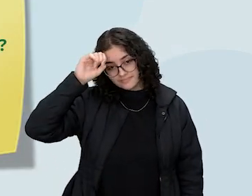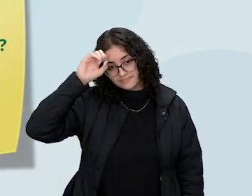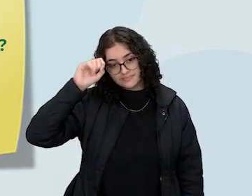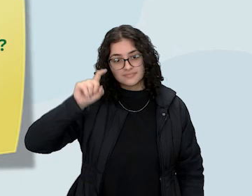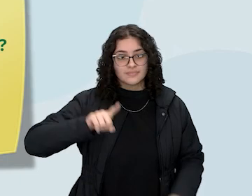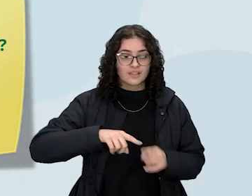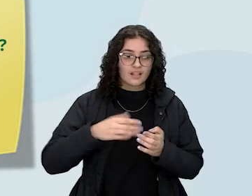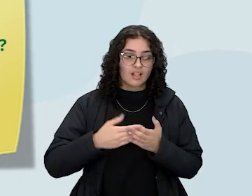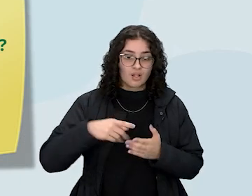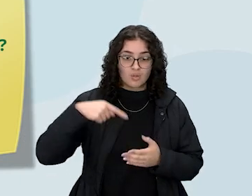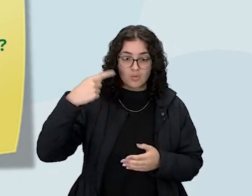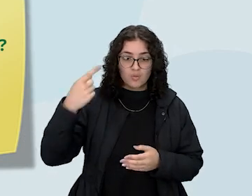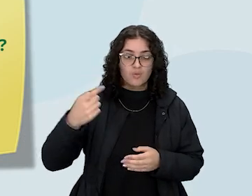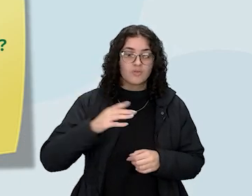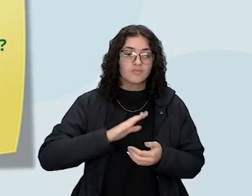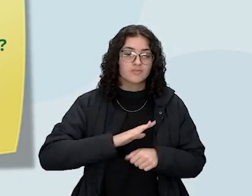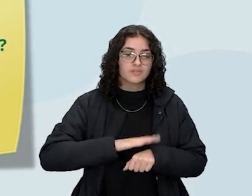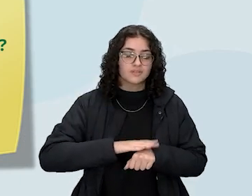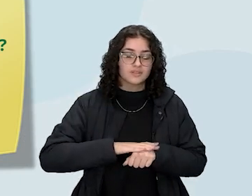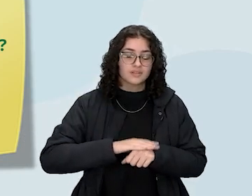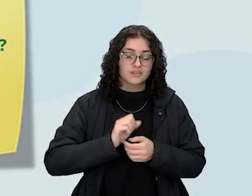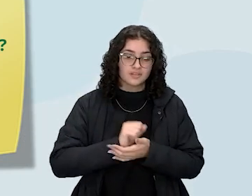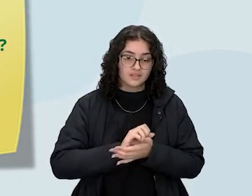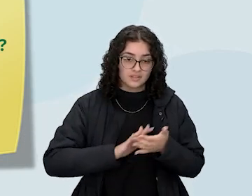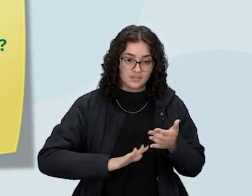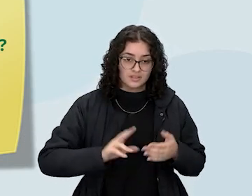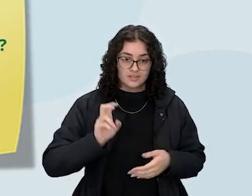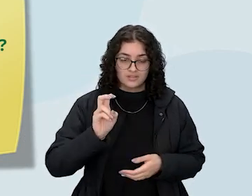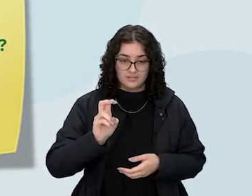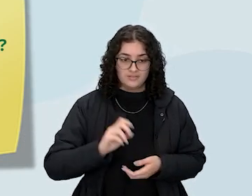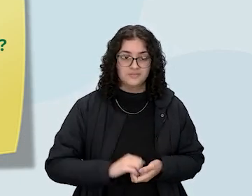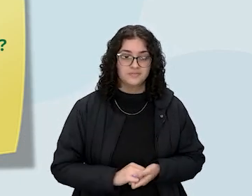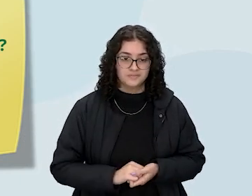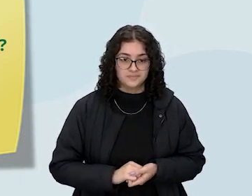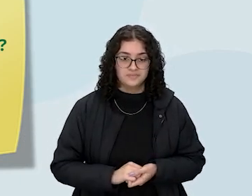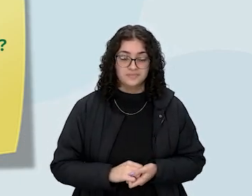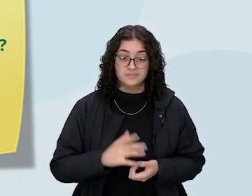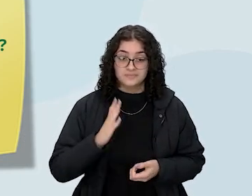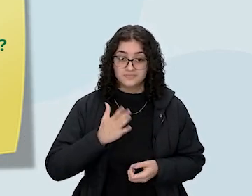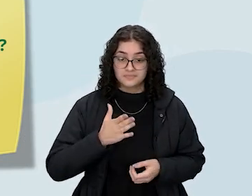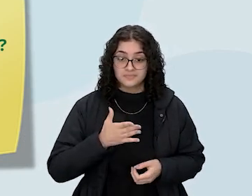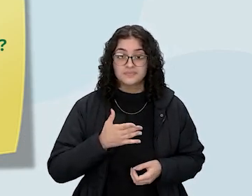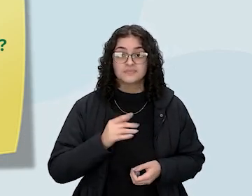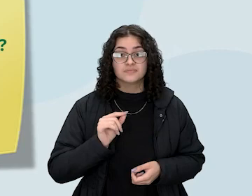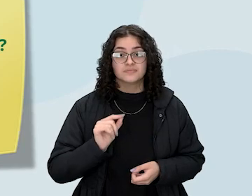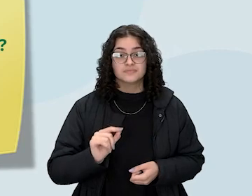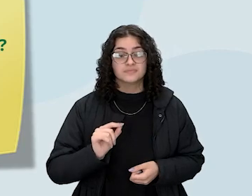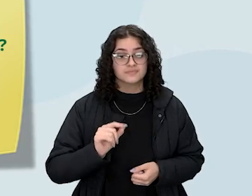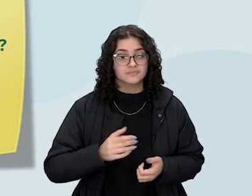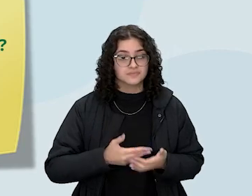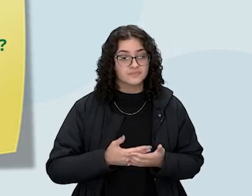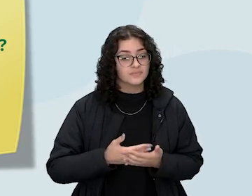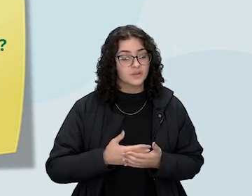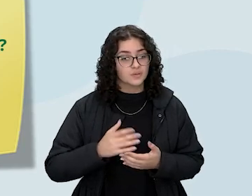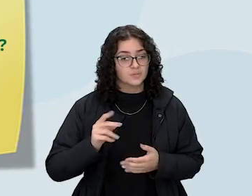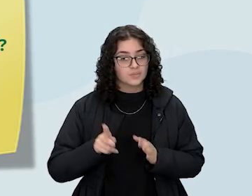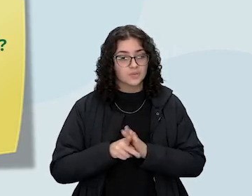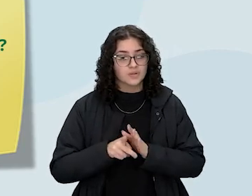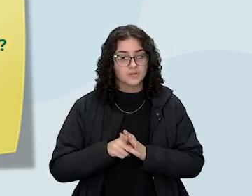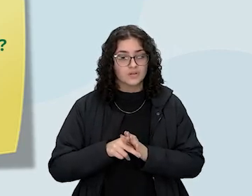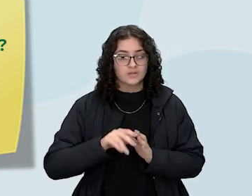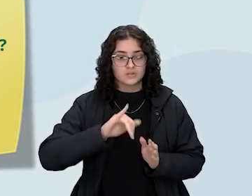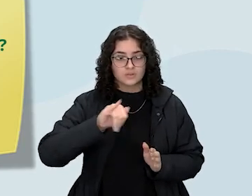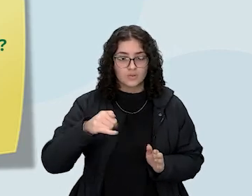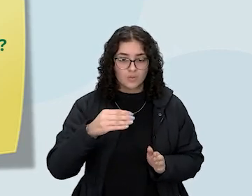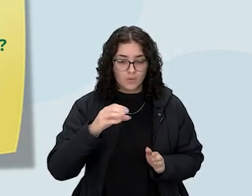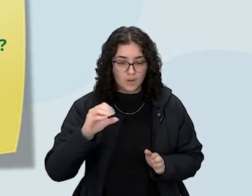Na próxima aula a gente vai fazer a atividade 5 e a gente viu nessa aula o estudo de caso do seu João